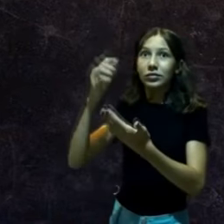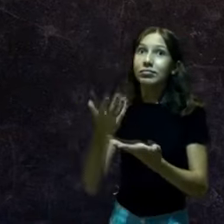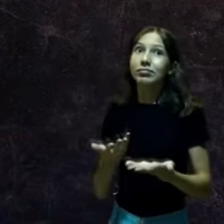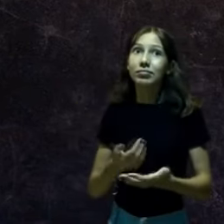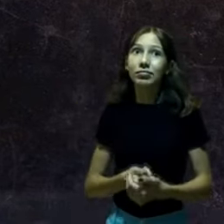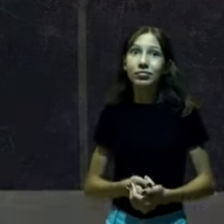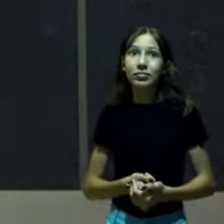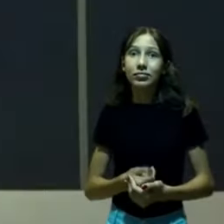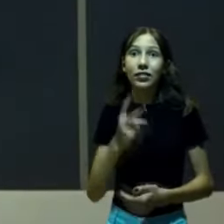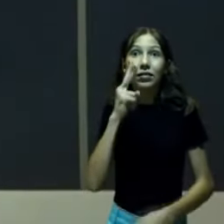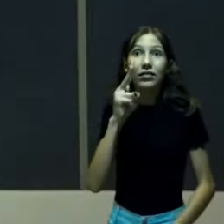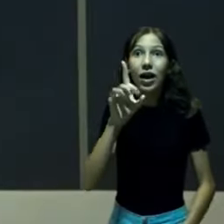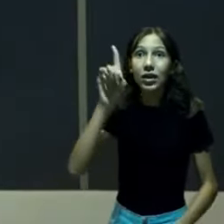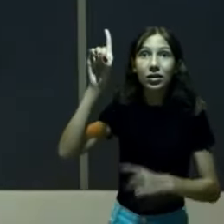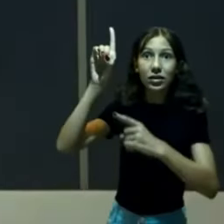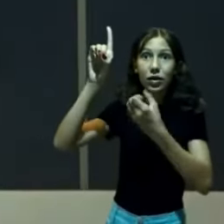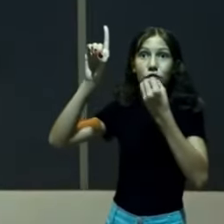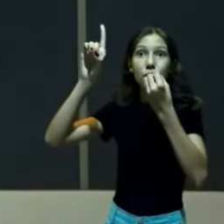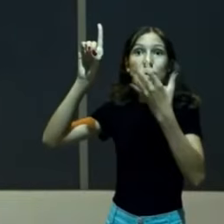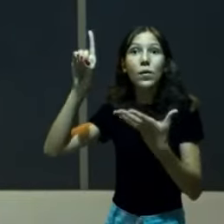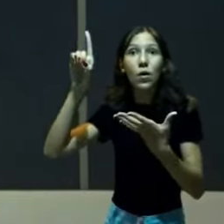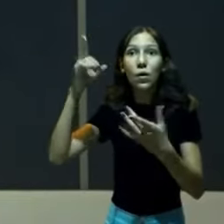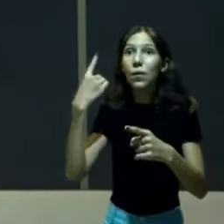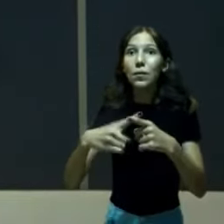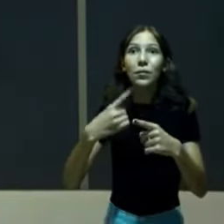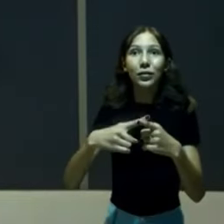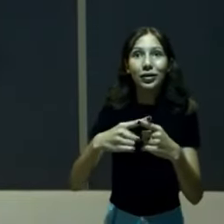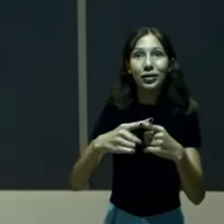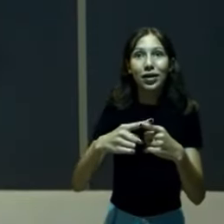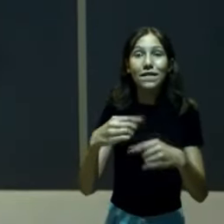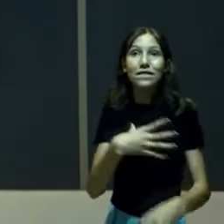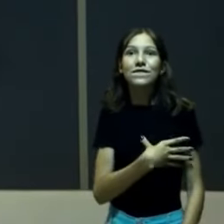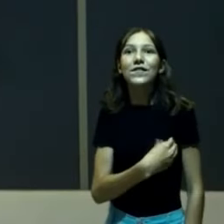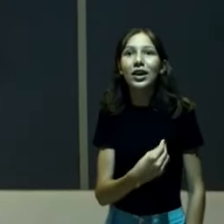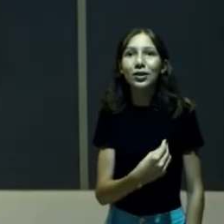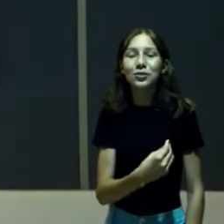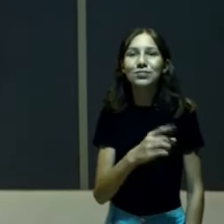Que é prova de um Deus bondoso? Está aí. O seu filho,